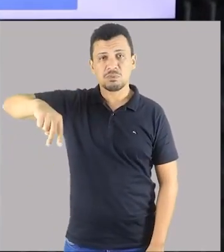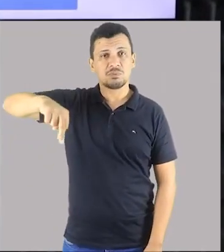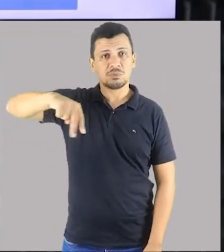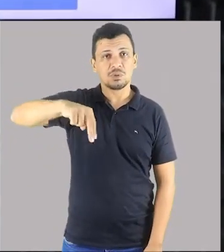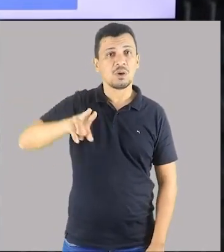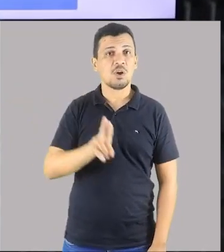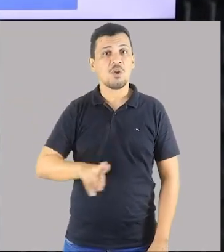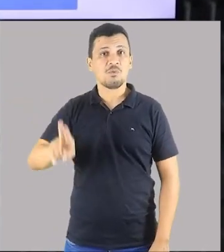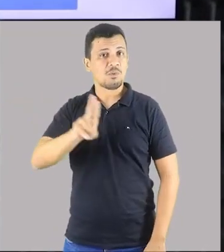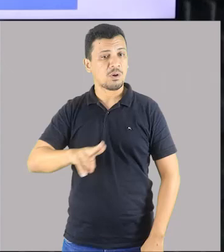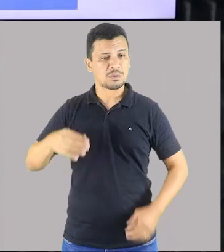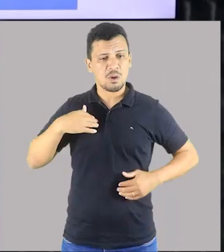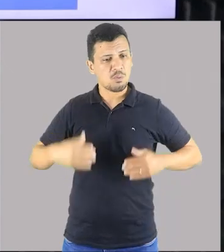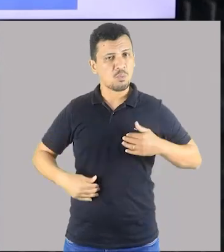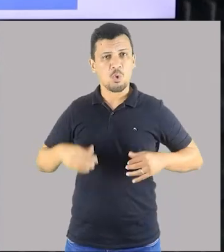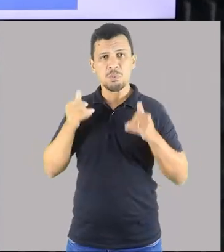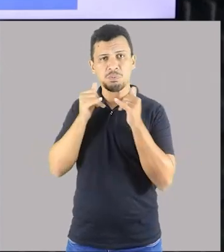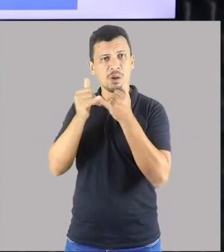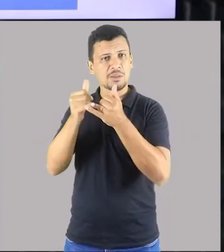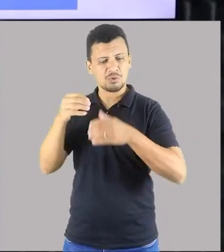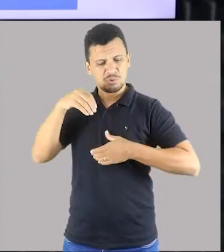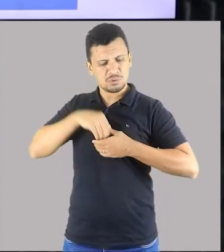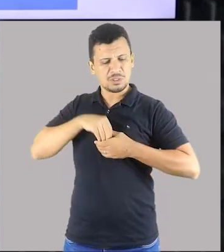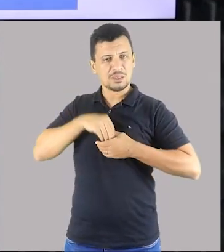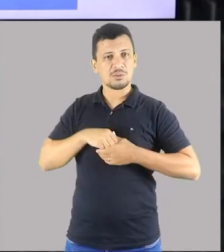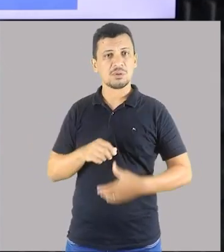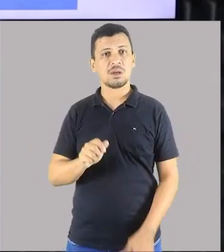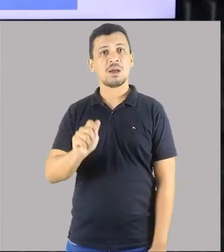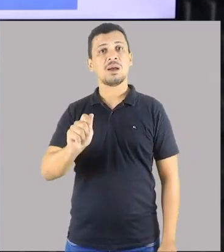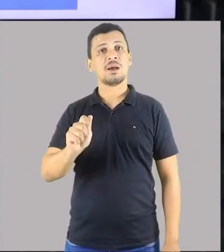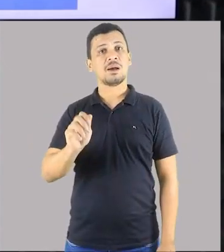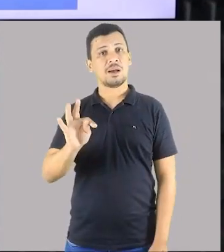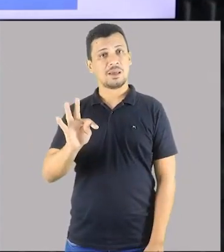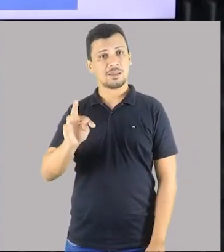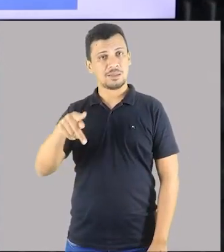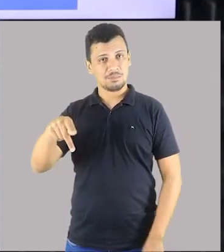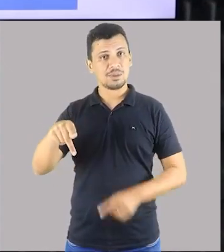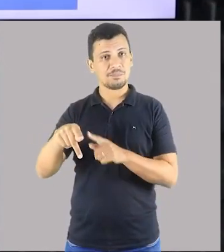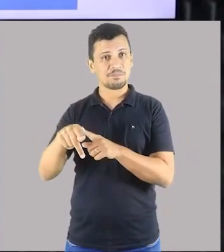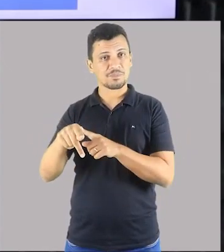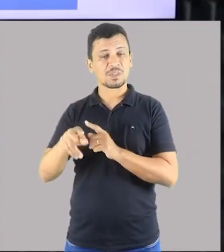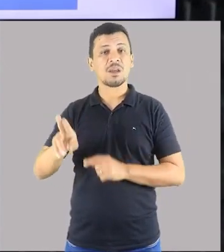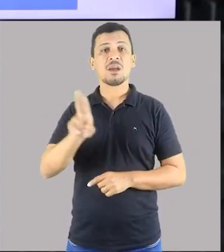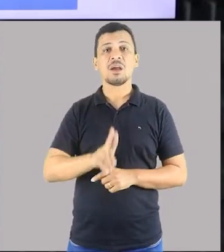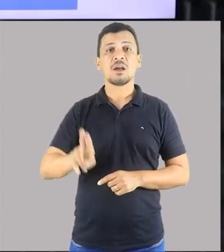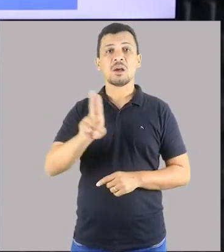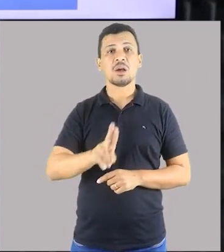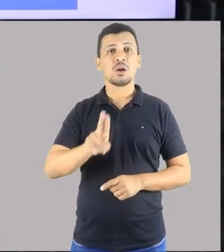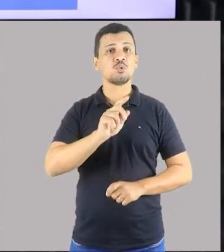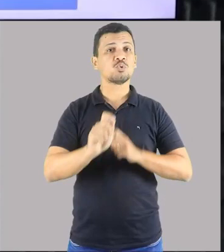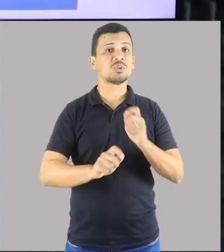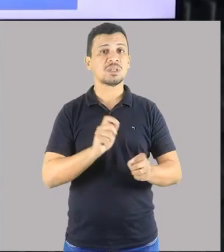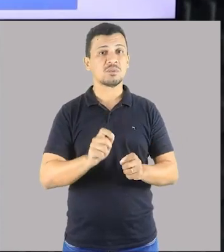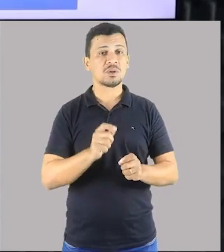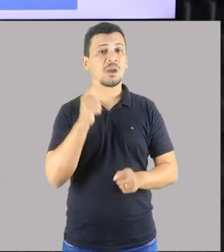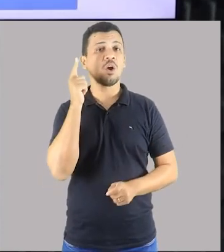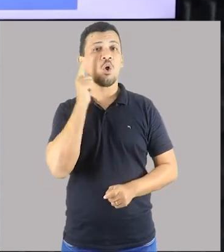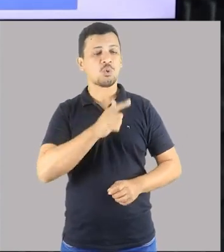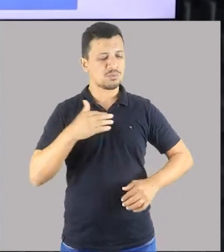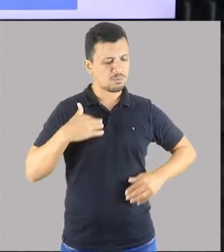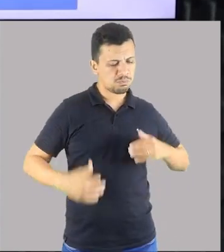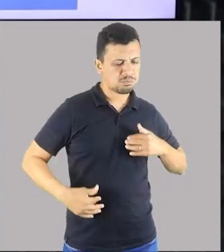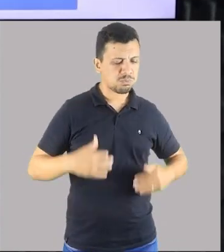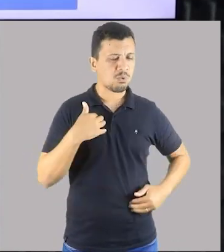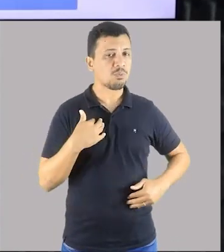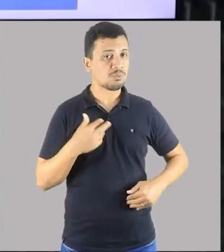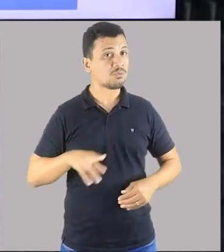de energia que tem lá, dentro da musculatura, ATP, não é isso que a gente falou, que é utilizado para fazer com que ocorram as contrações? Então ele vai